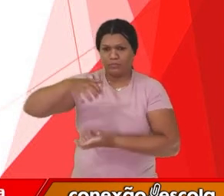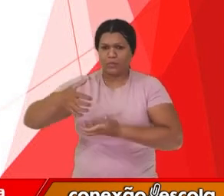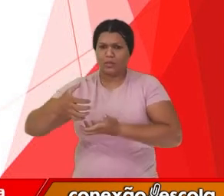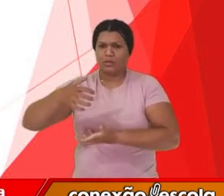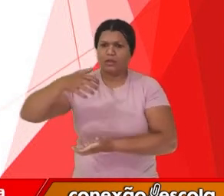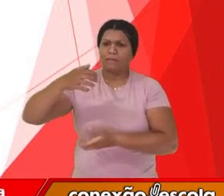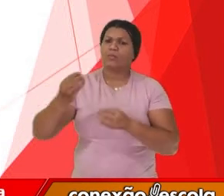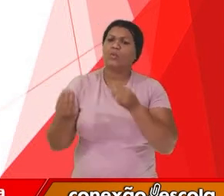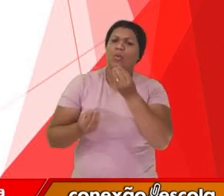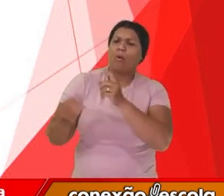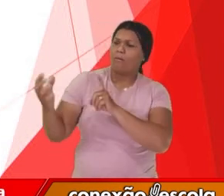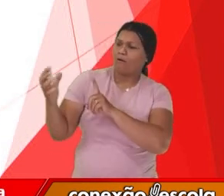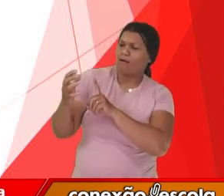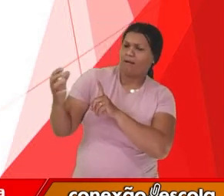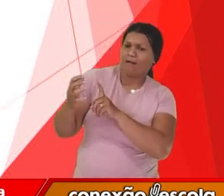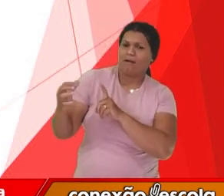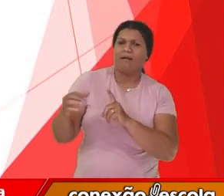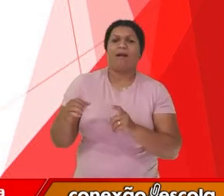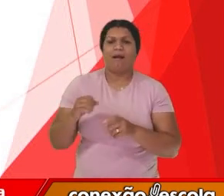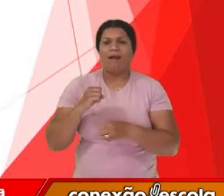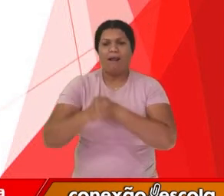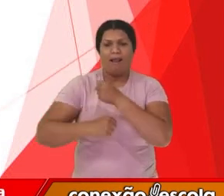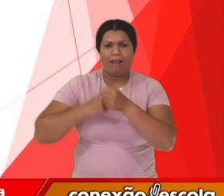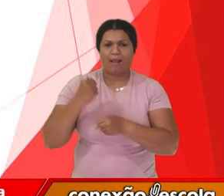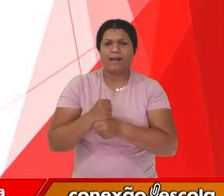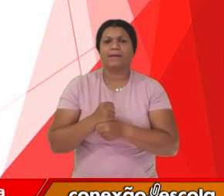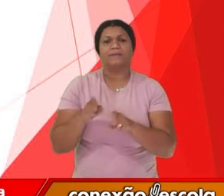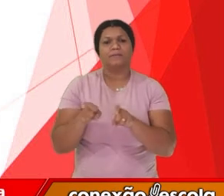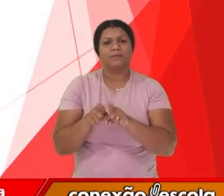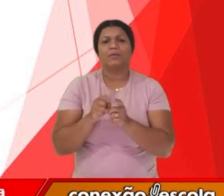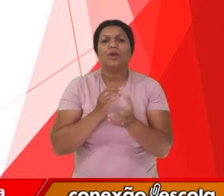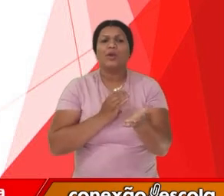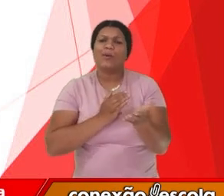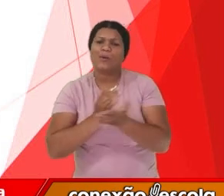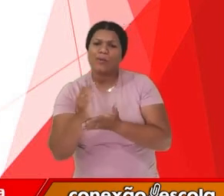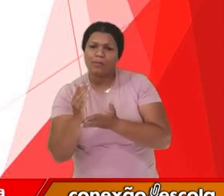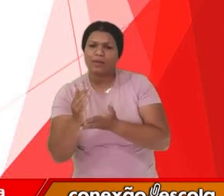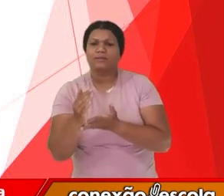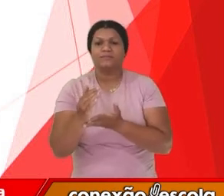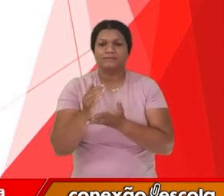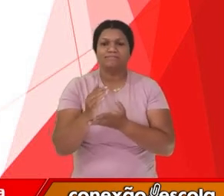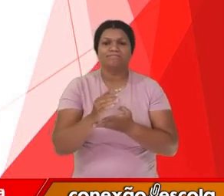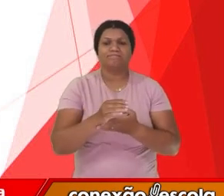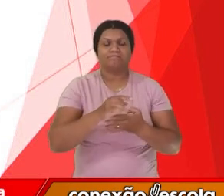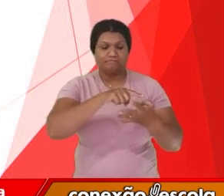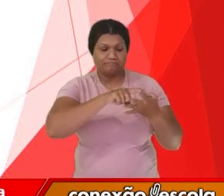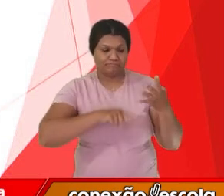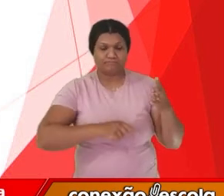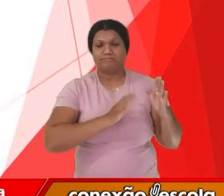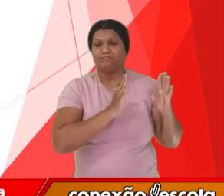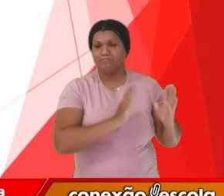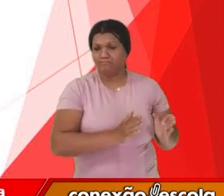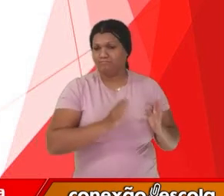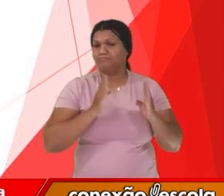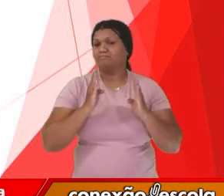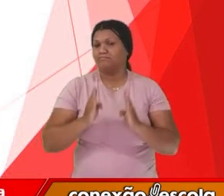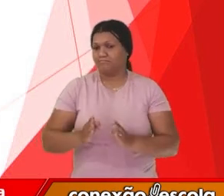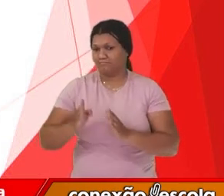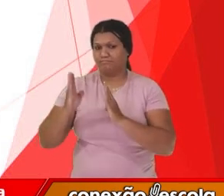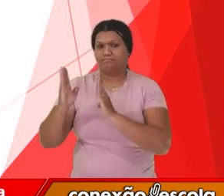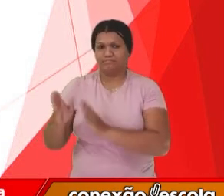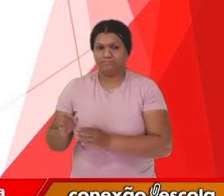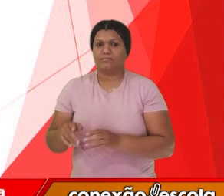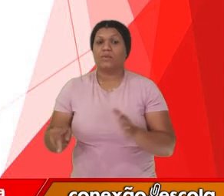nas estações do ano. Citamos também sobre o início dessas estações, que são os solstícios e